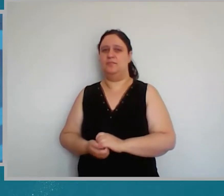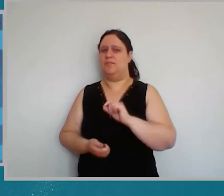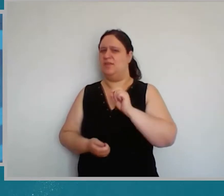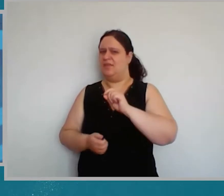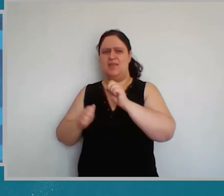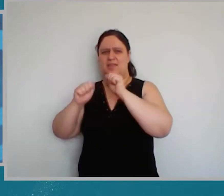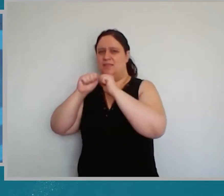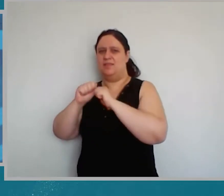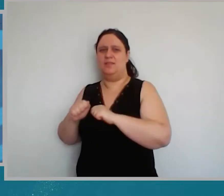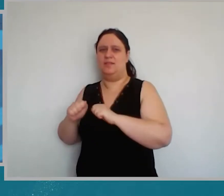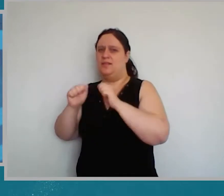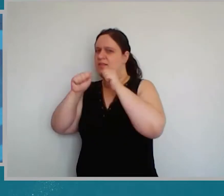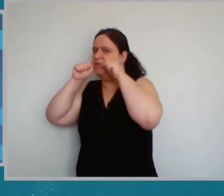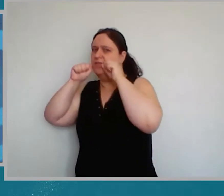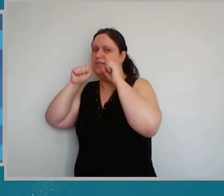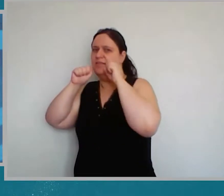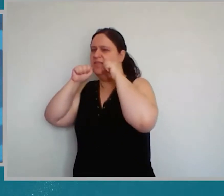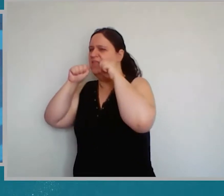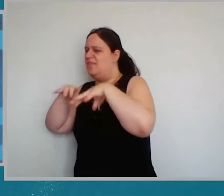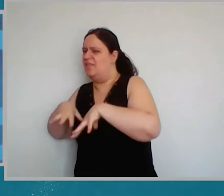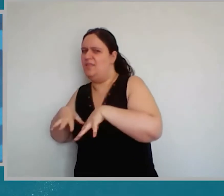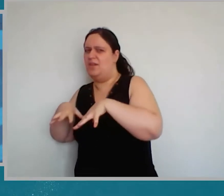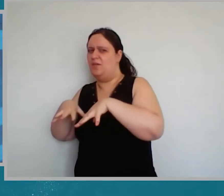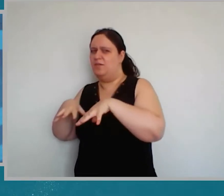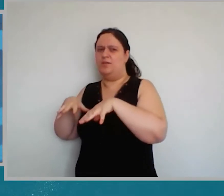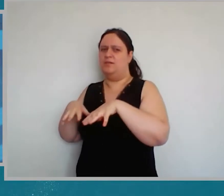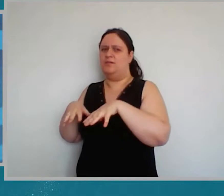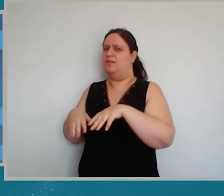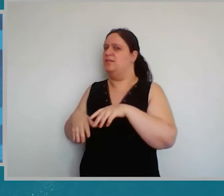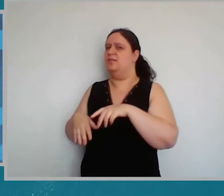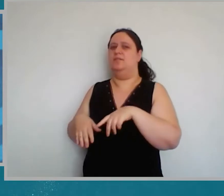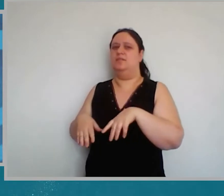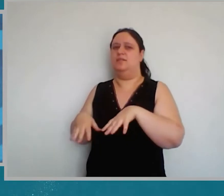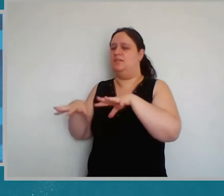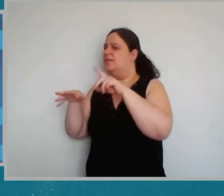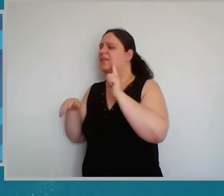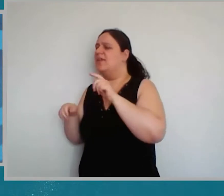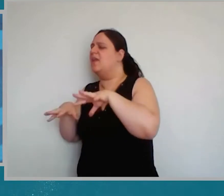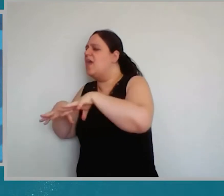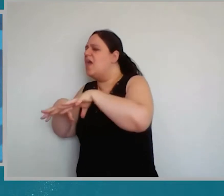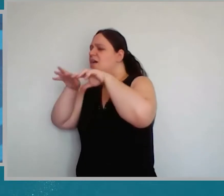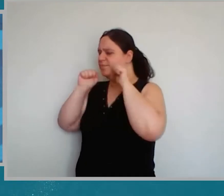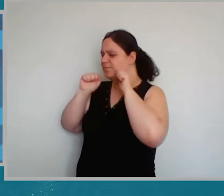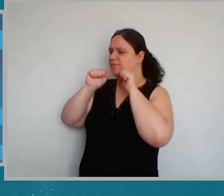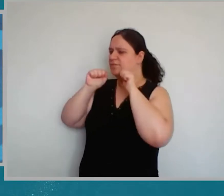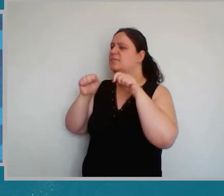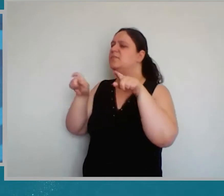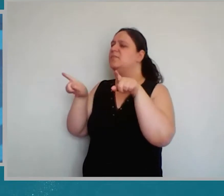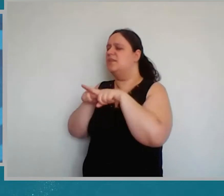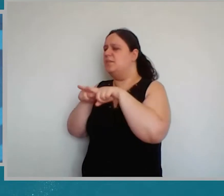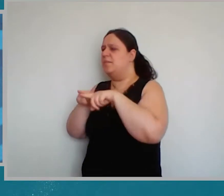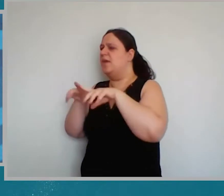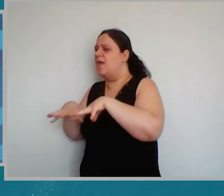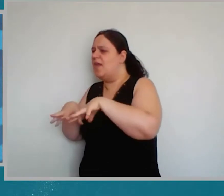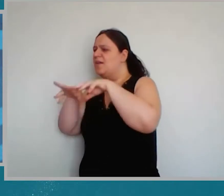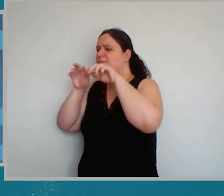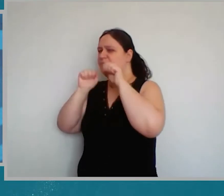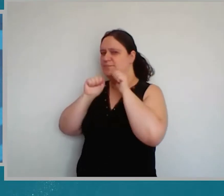amaldiçoarem. Em ti serão benditas todas as famílias da terra.